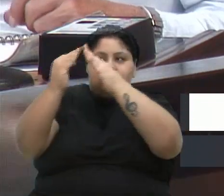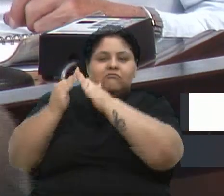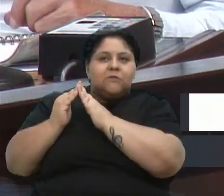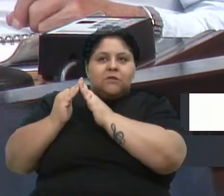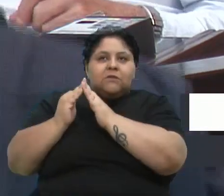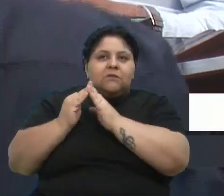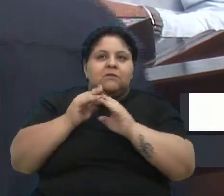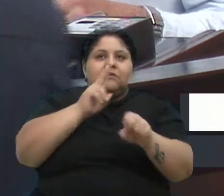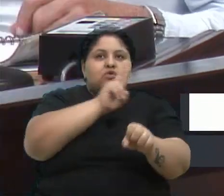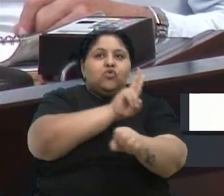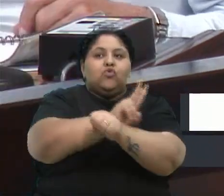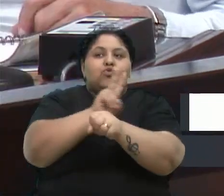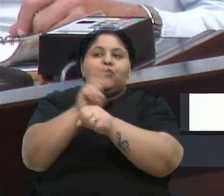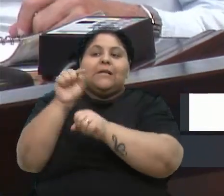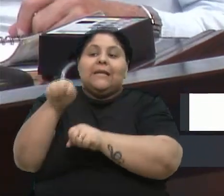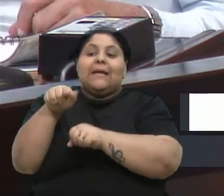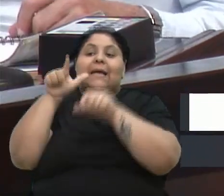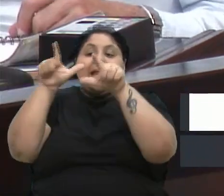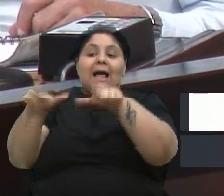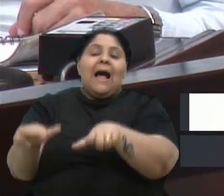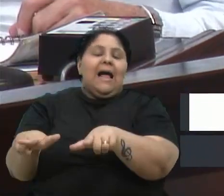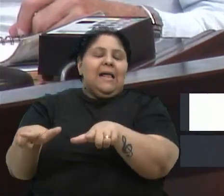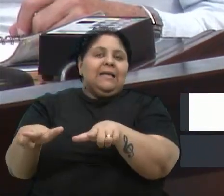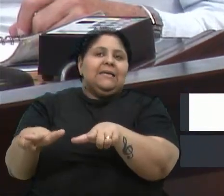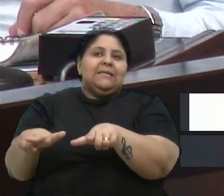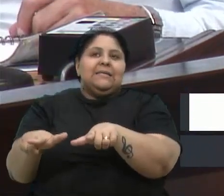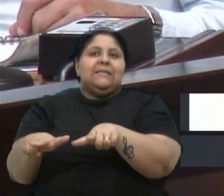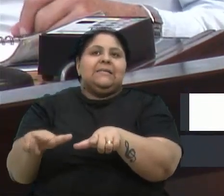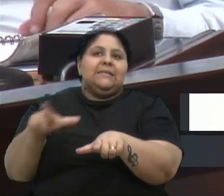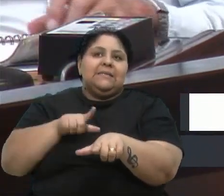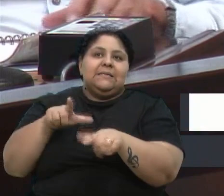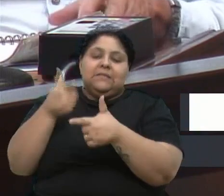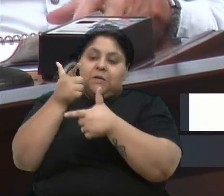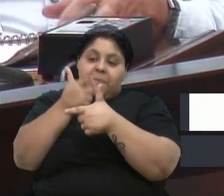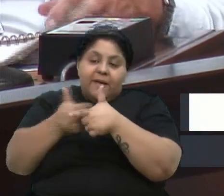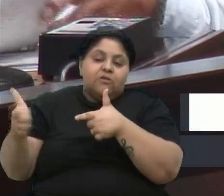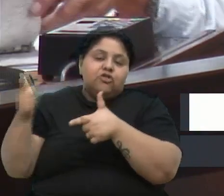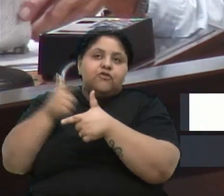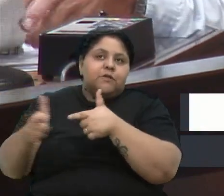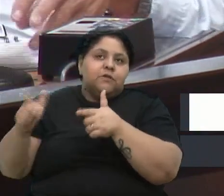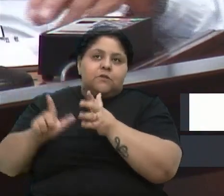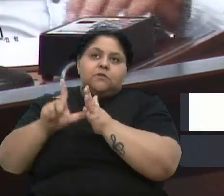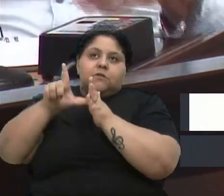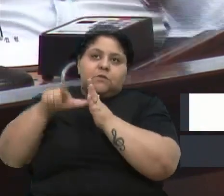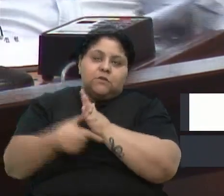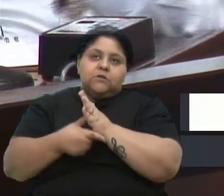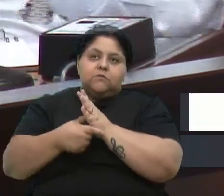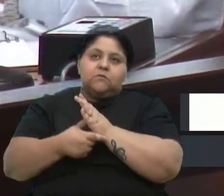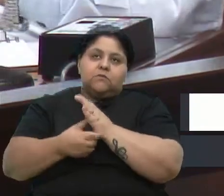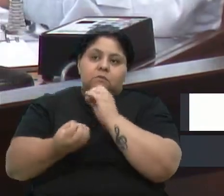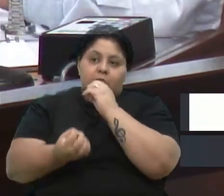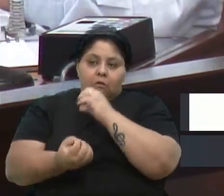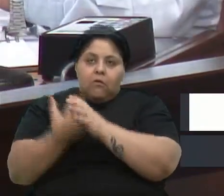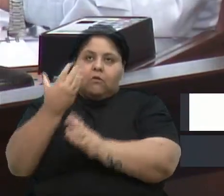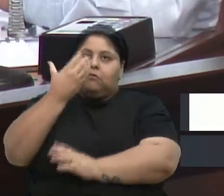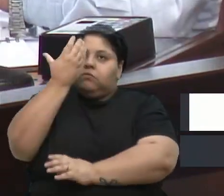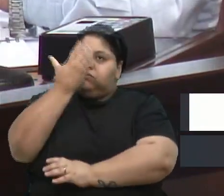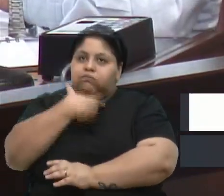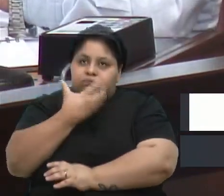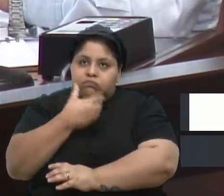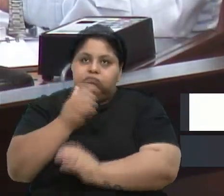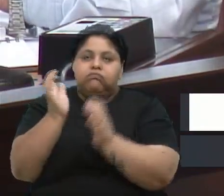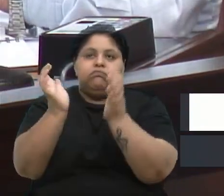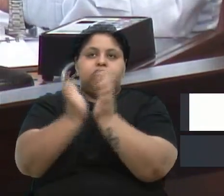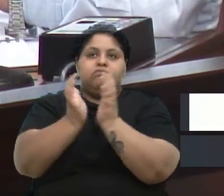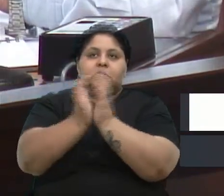com aquela área e também, de fato, em divisões, depois das frutificações ali, das hortaliças, dividir